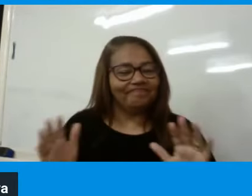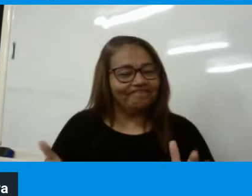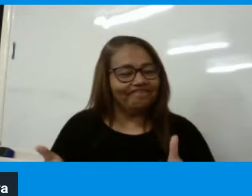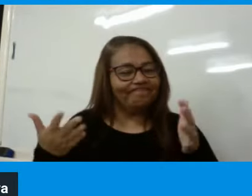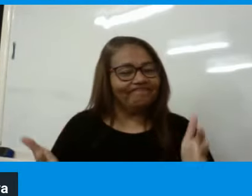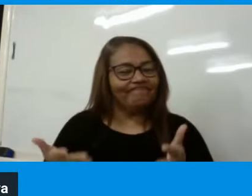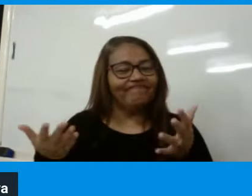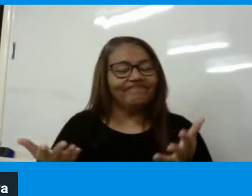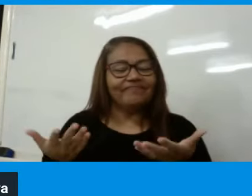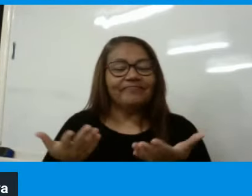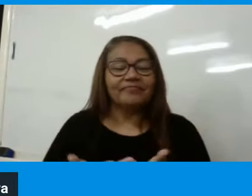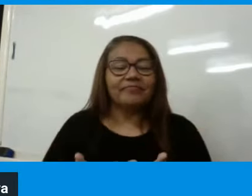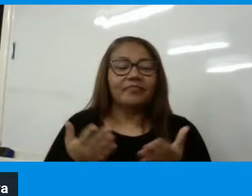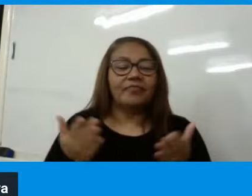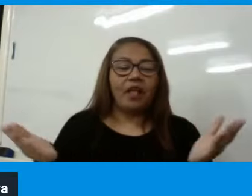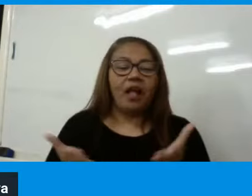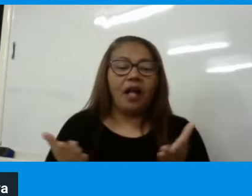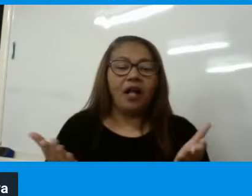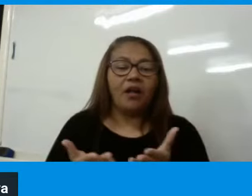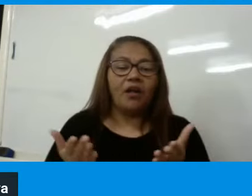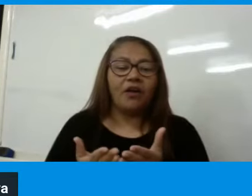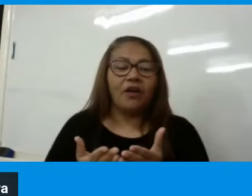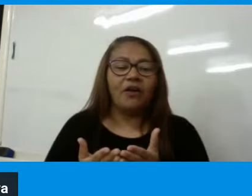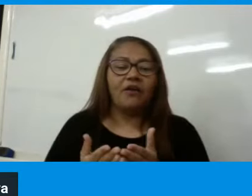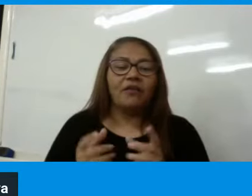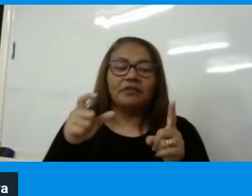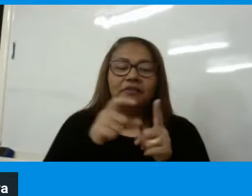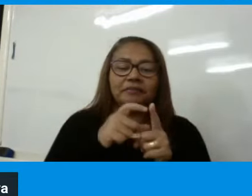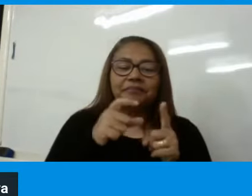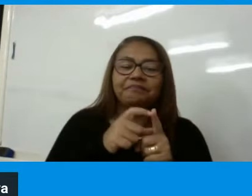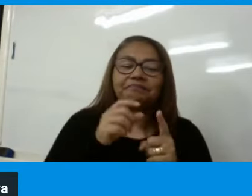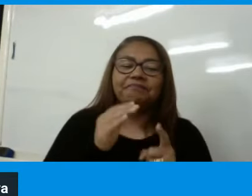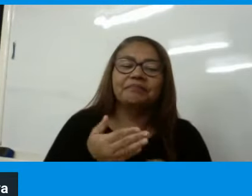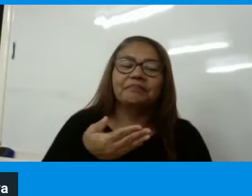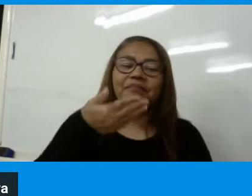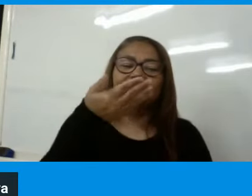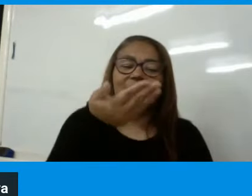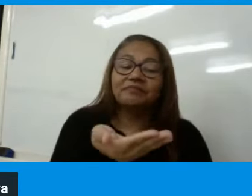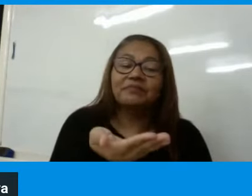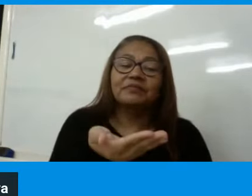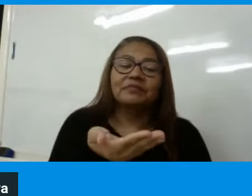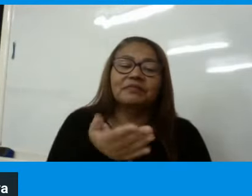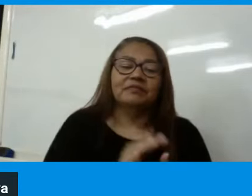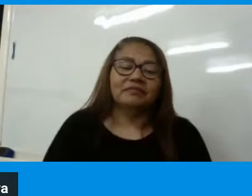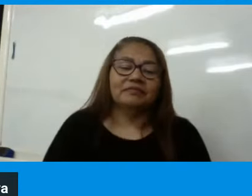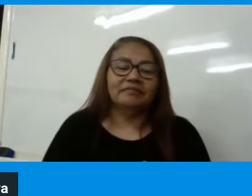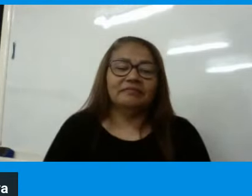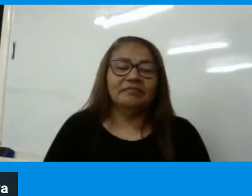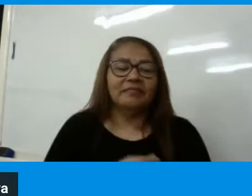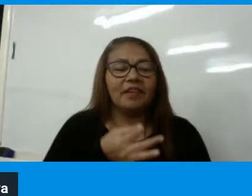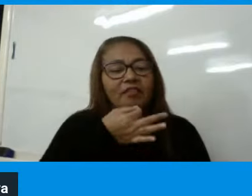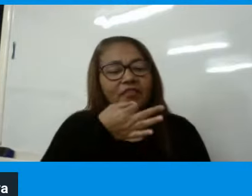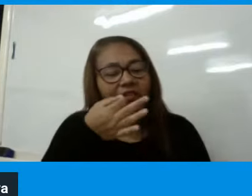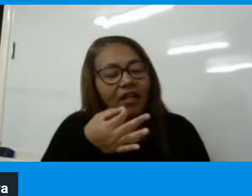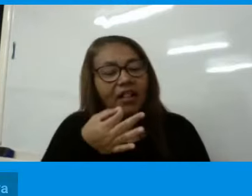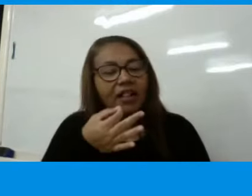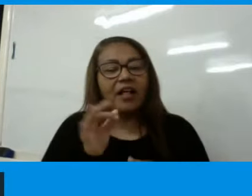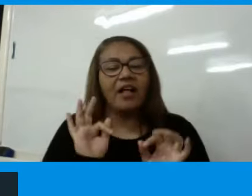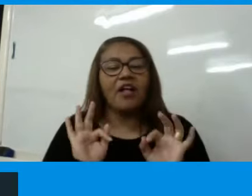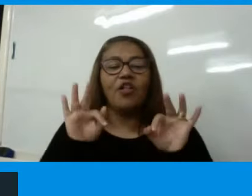posso passar a palavra para você ter uns minutozinhos aí para fazer as considerações finais antes de finalizar a